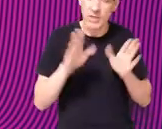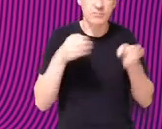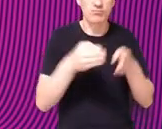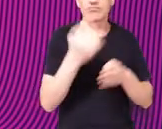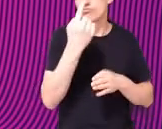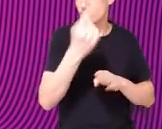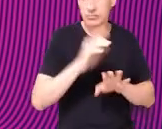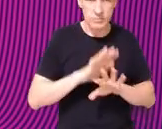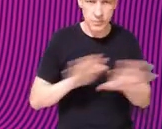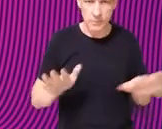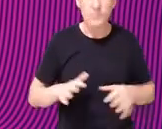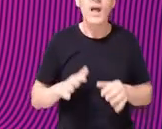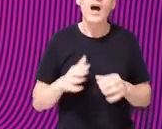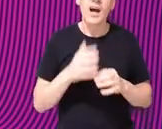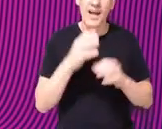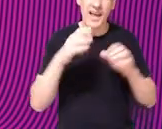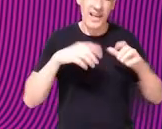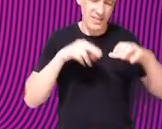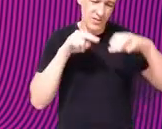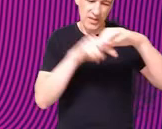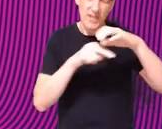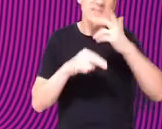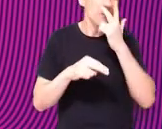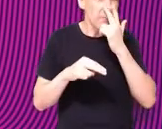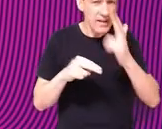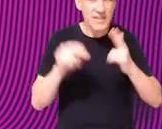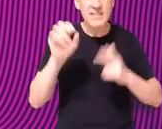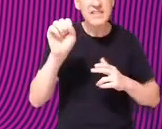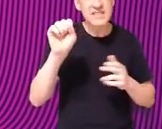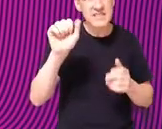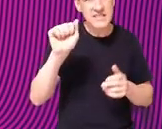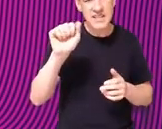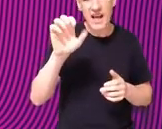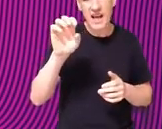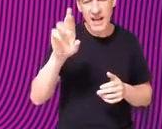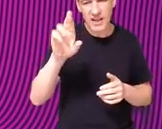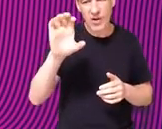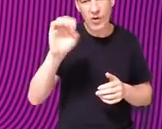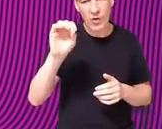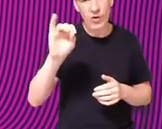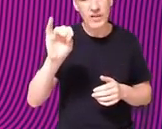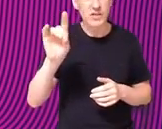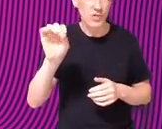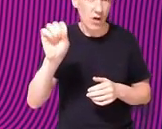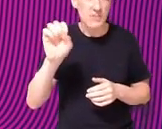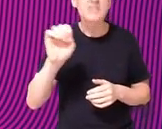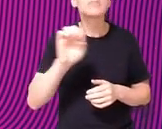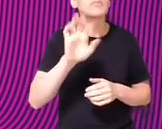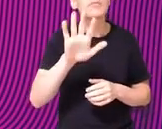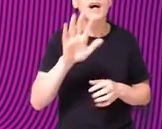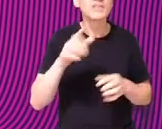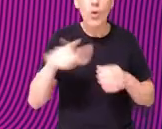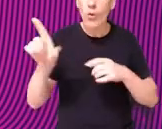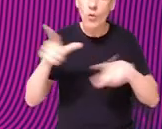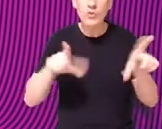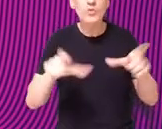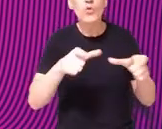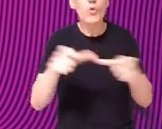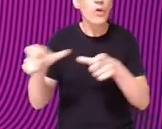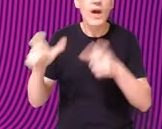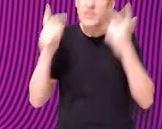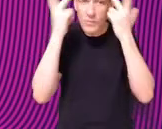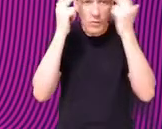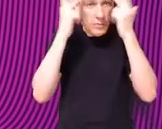realmente sarcoidose, se ela não tem mais nada em um ou outro local, e é o que a sua avaliação está sugerindo, ela aparecer apenas